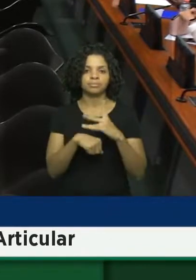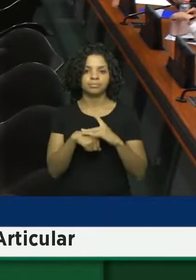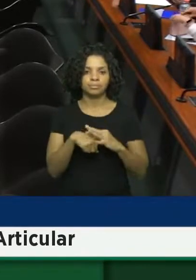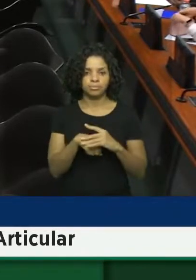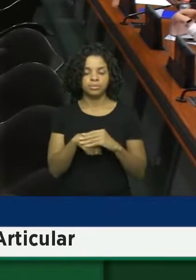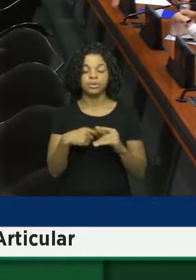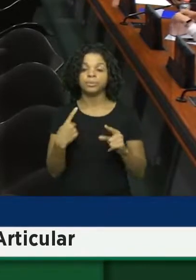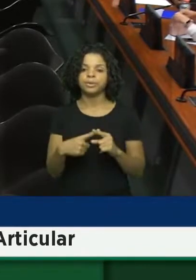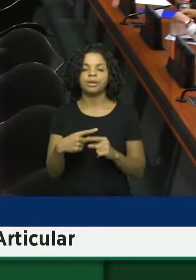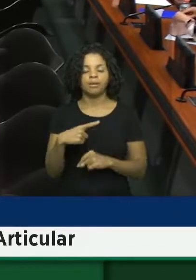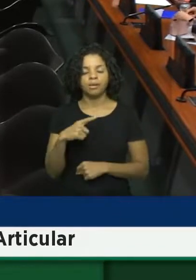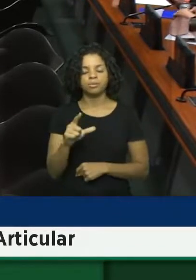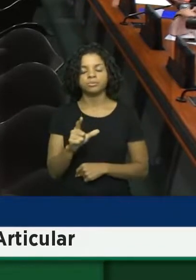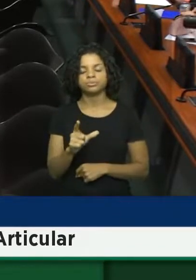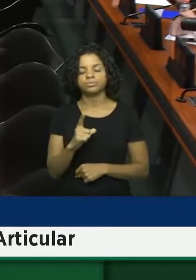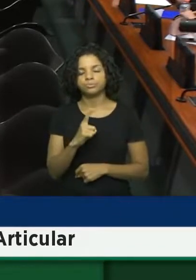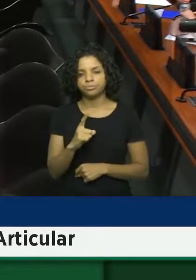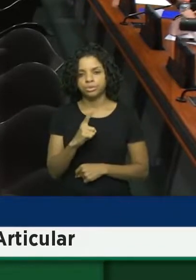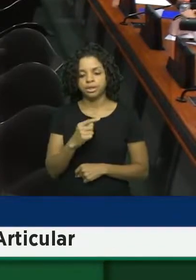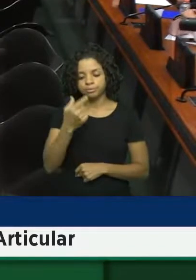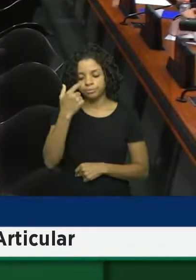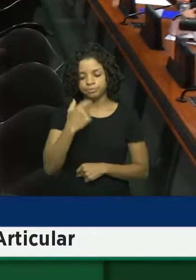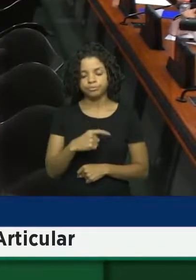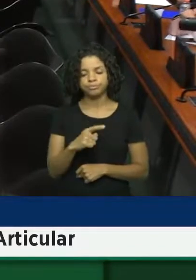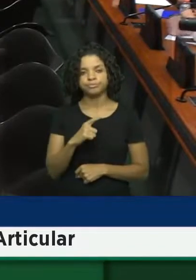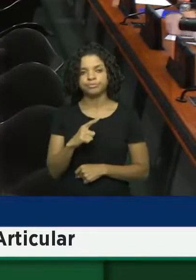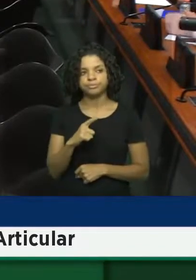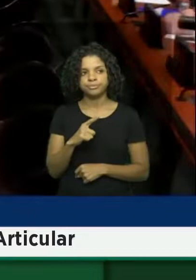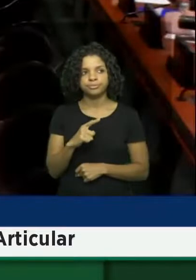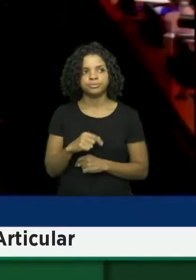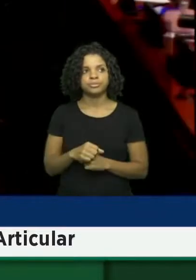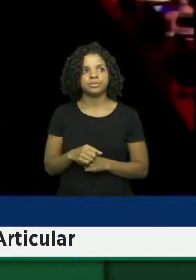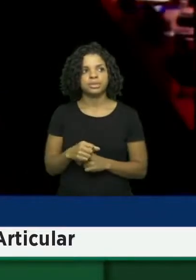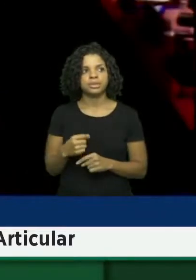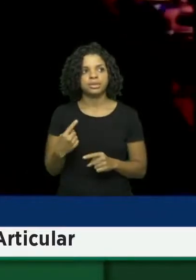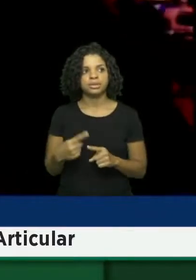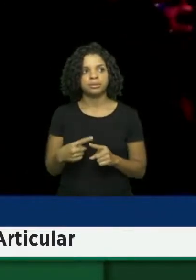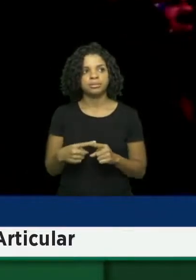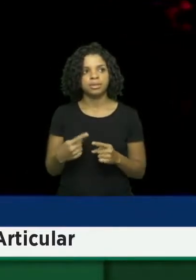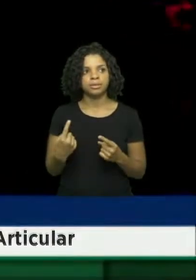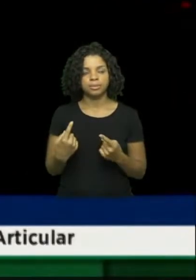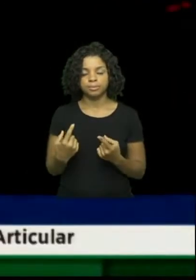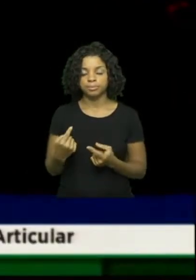de Ehlers-Danlos, e segundo, porque eu sou uma das idealizadoras do PL